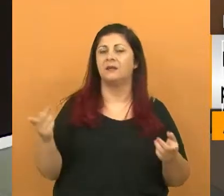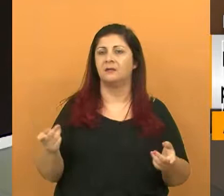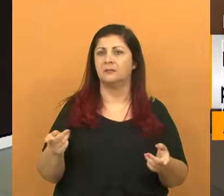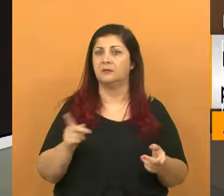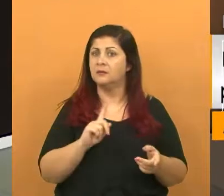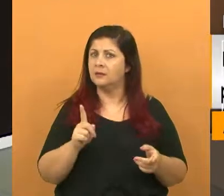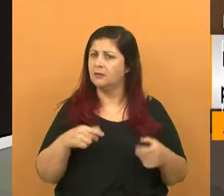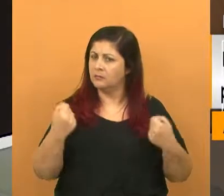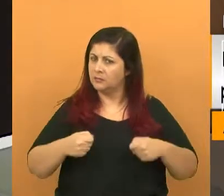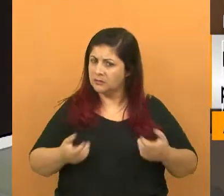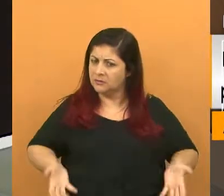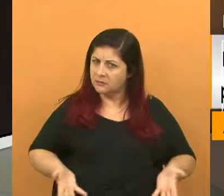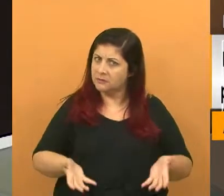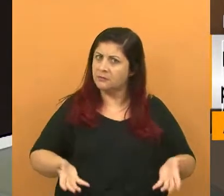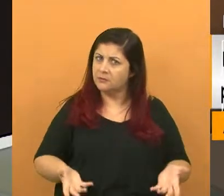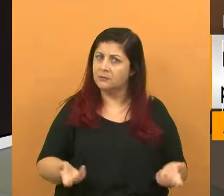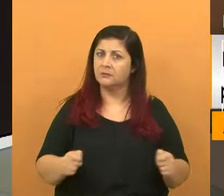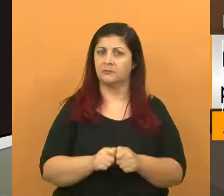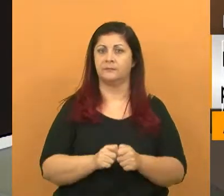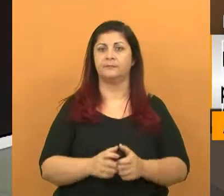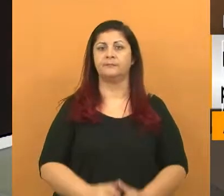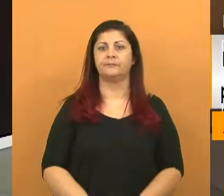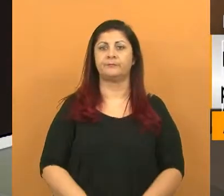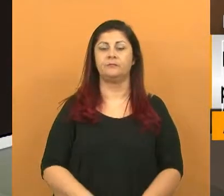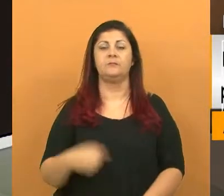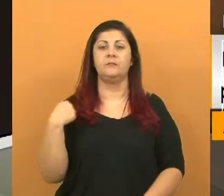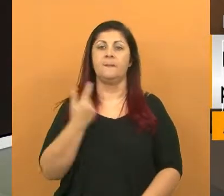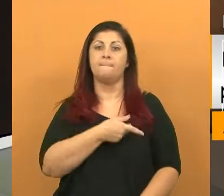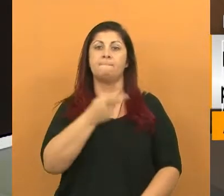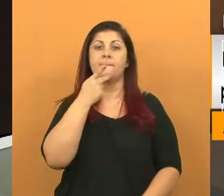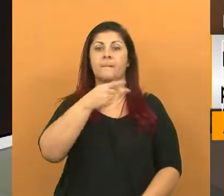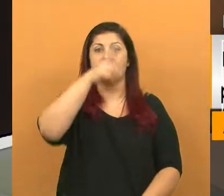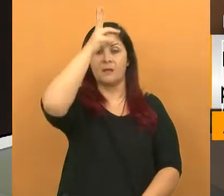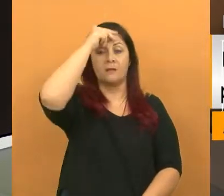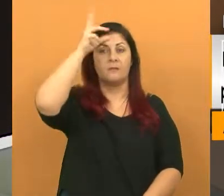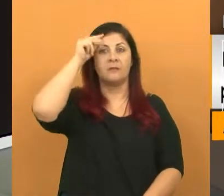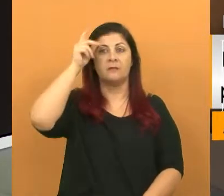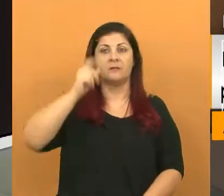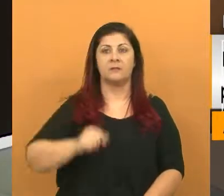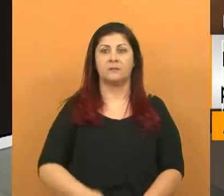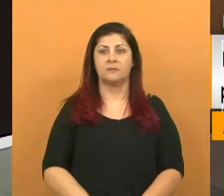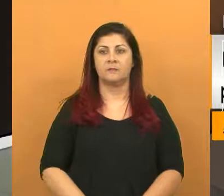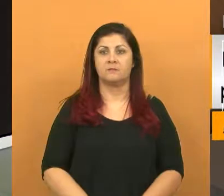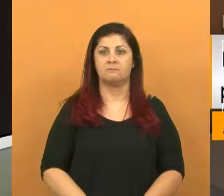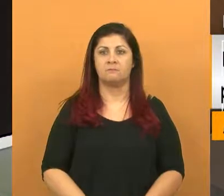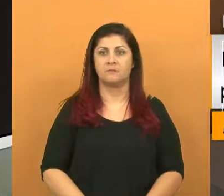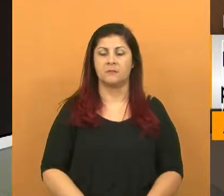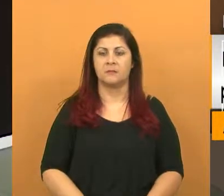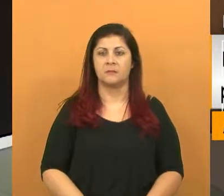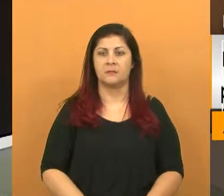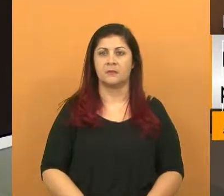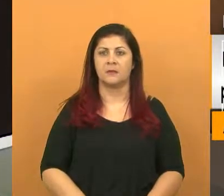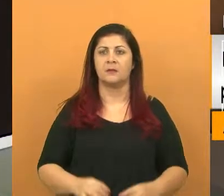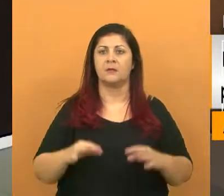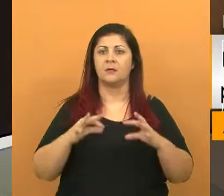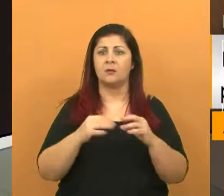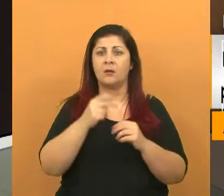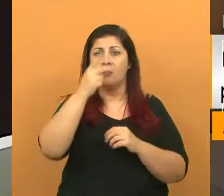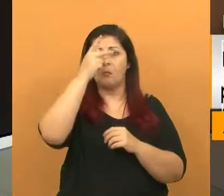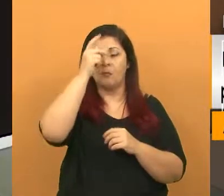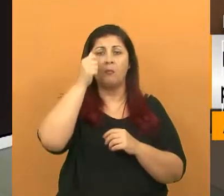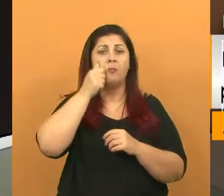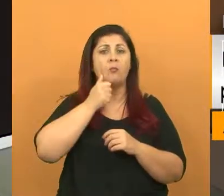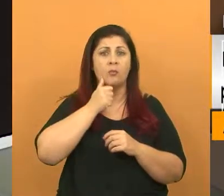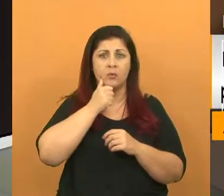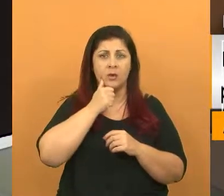viu. A gente fez uma indicação ao prefeito pedindo que em Jacareí as pacientes que diagnosticada com câncer de